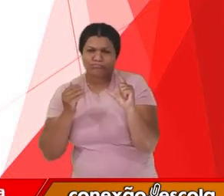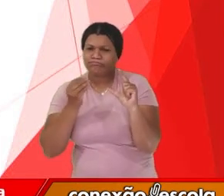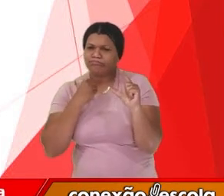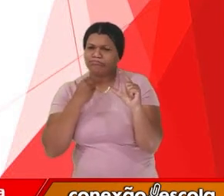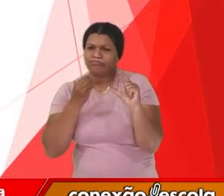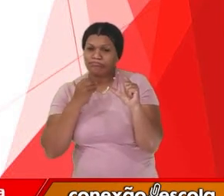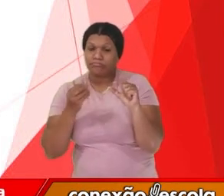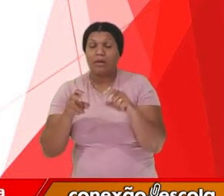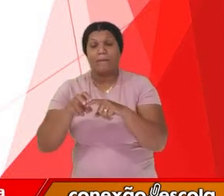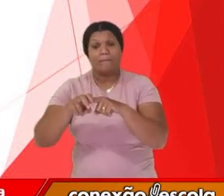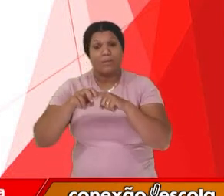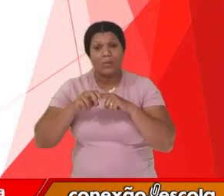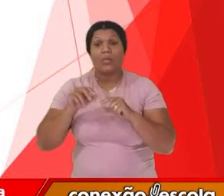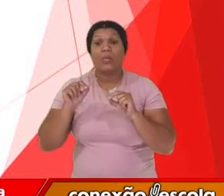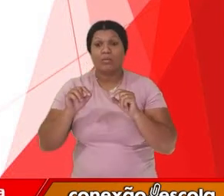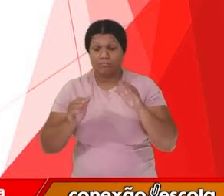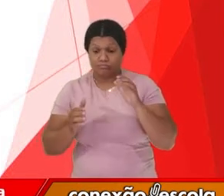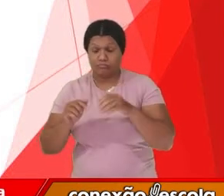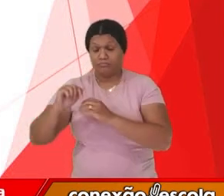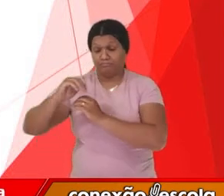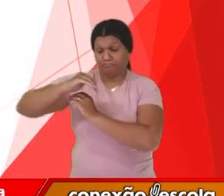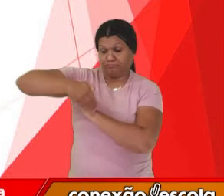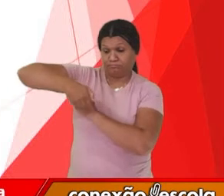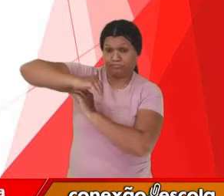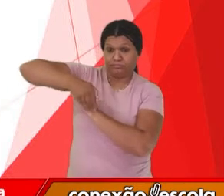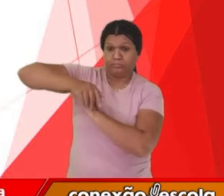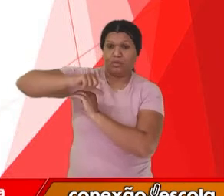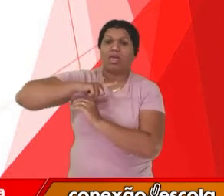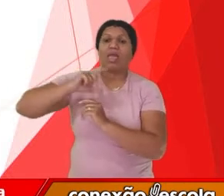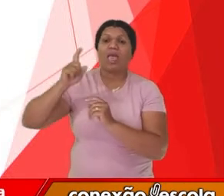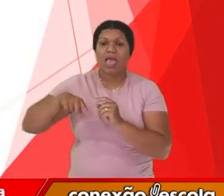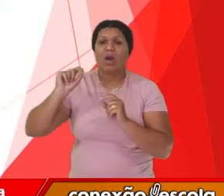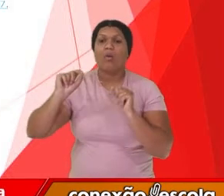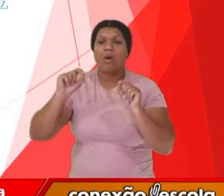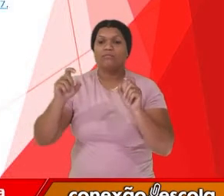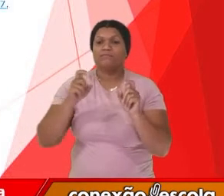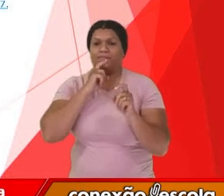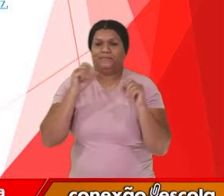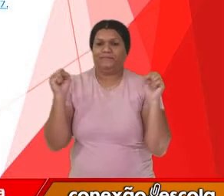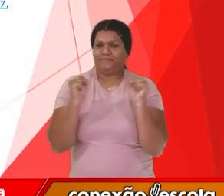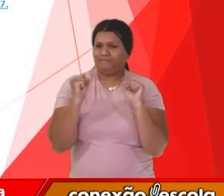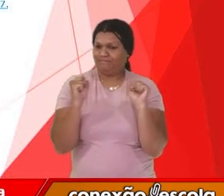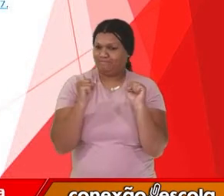solares. Portanto, nessa região, nós temos o inverno.